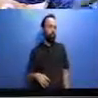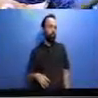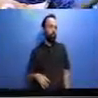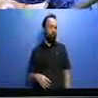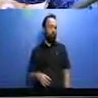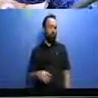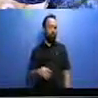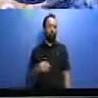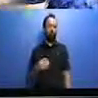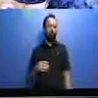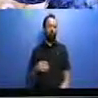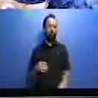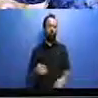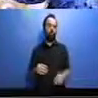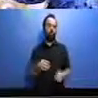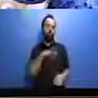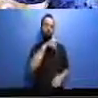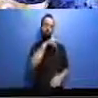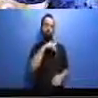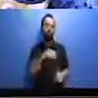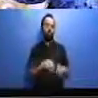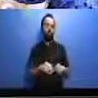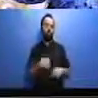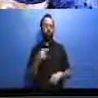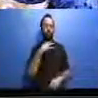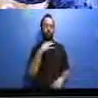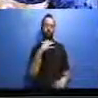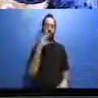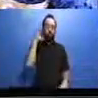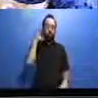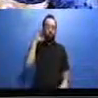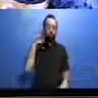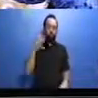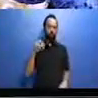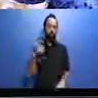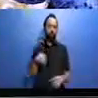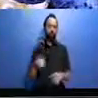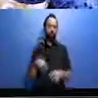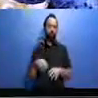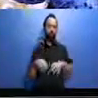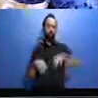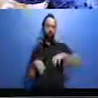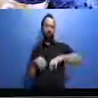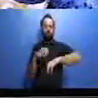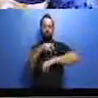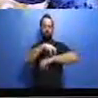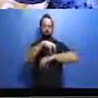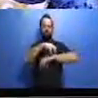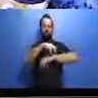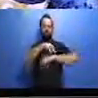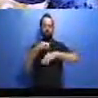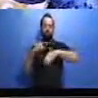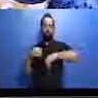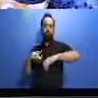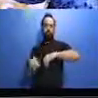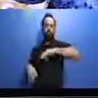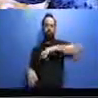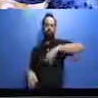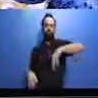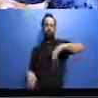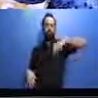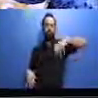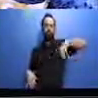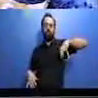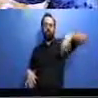tem cabeça e pés. Cabeça e tentáculos, que são os pés. Cabeça e tentáculos. Exemplo, polvo e a